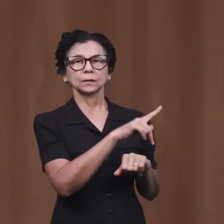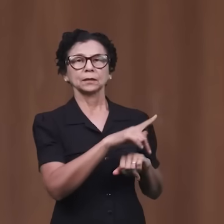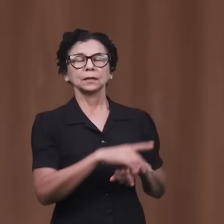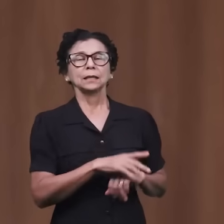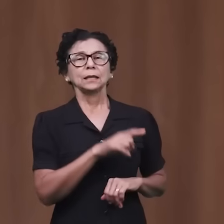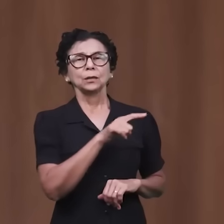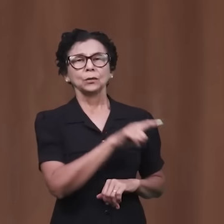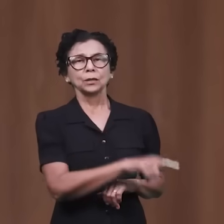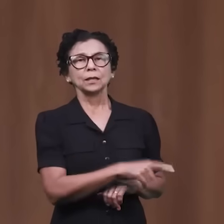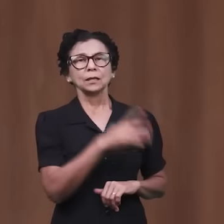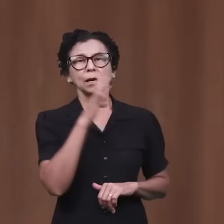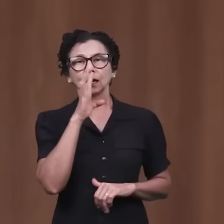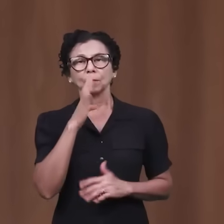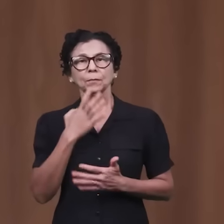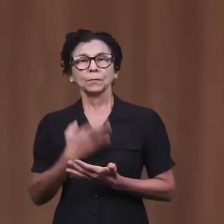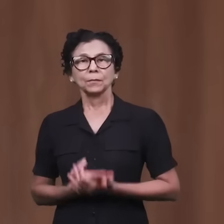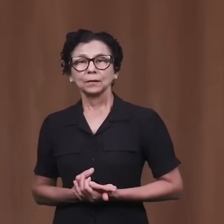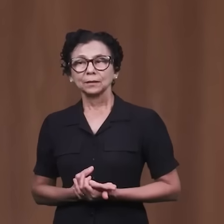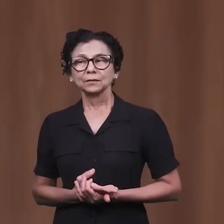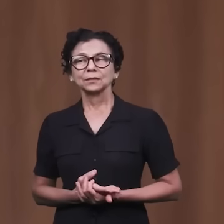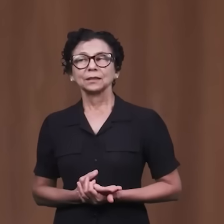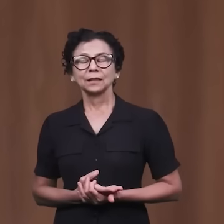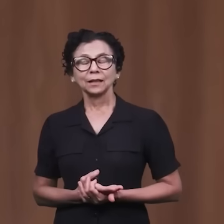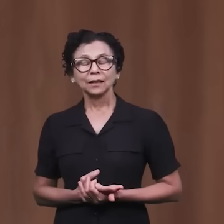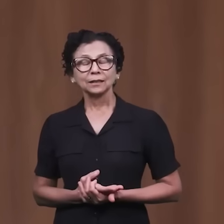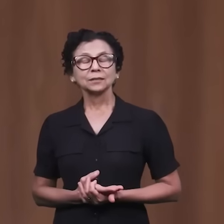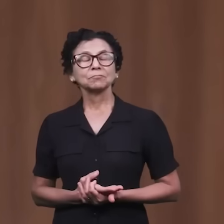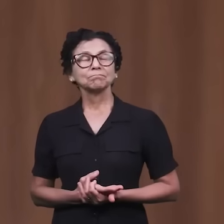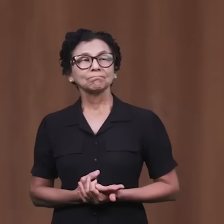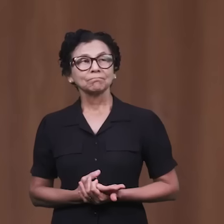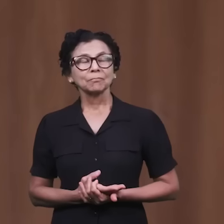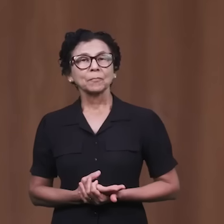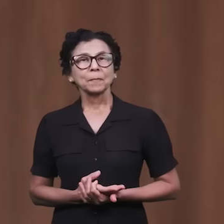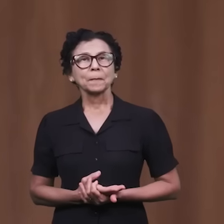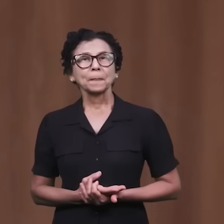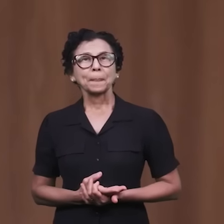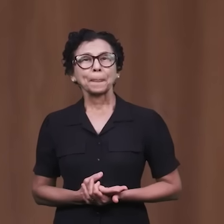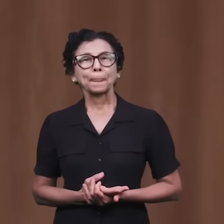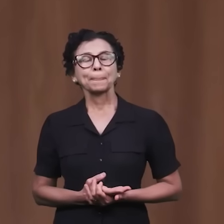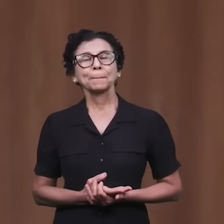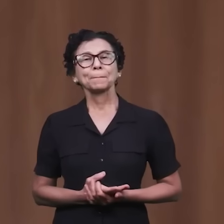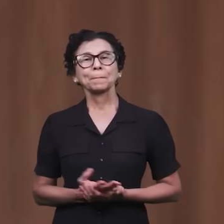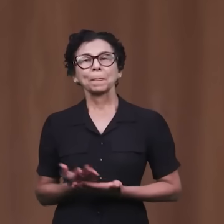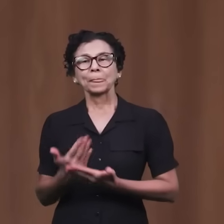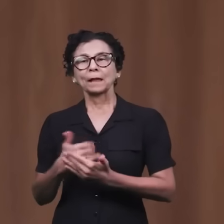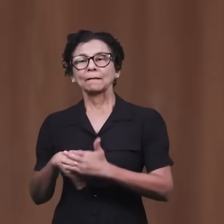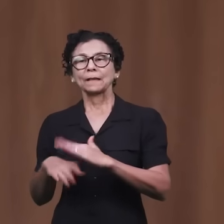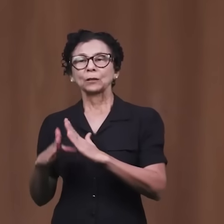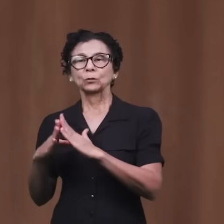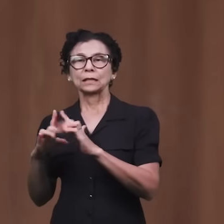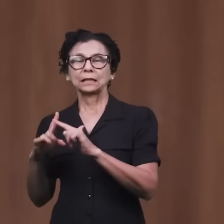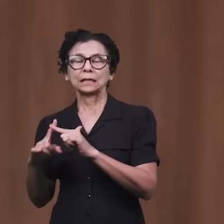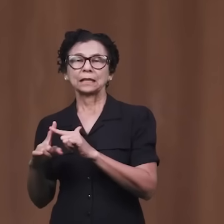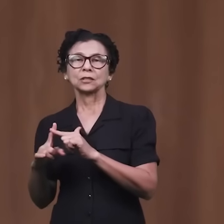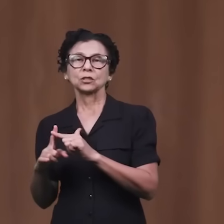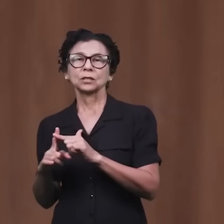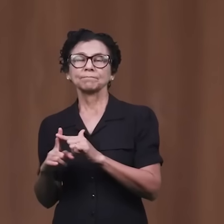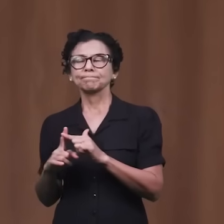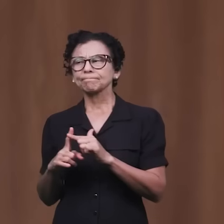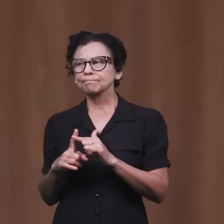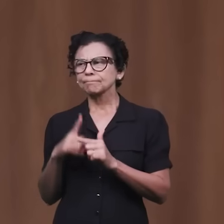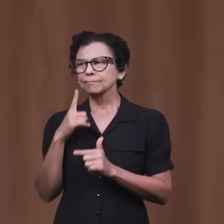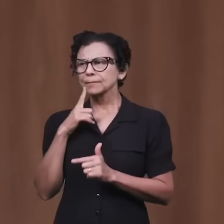países. E uma das coisas que eles ficam mais maravilhados conosco é como nós conseguimos preservar nas igrejas os nossos